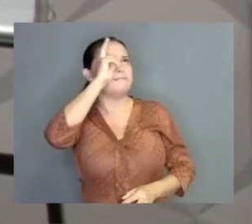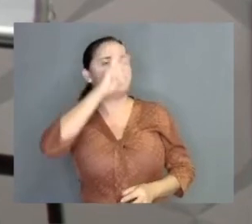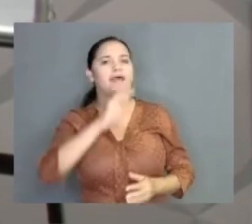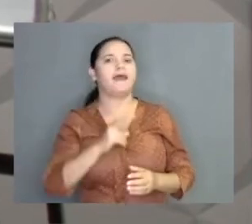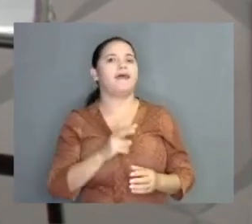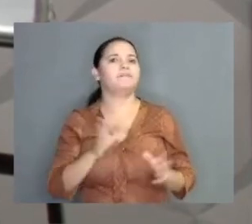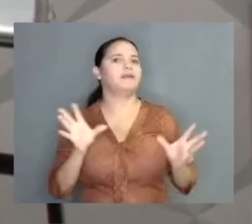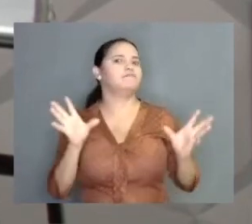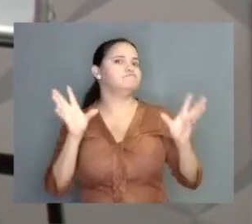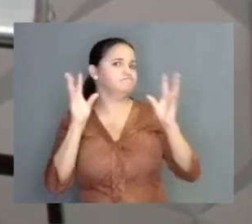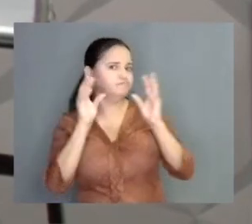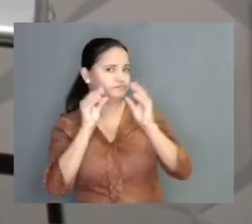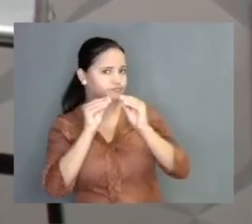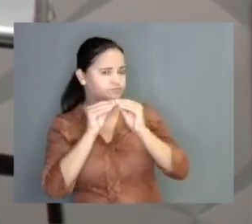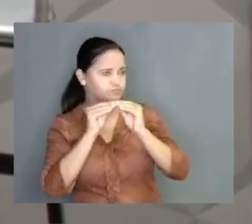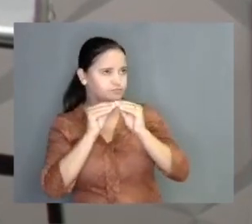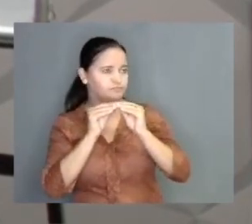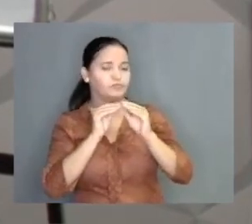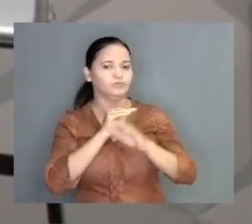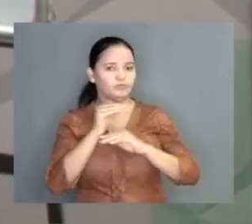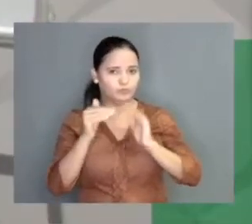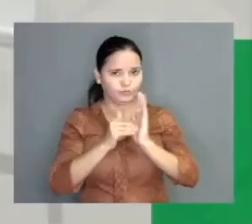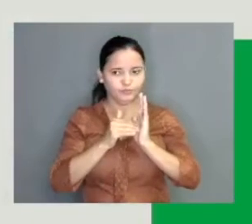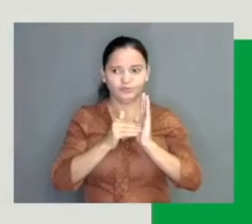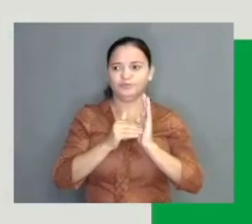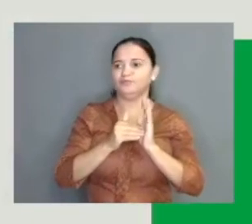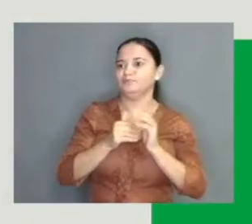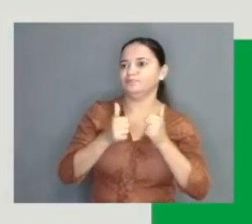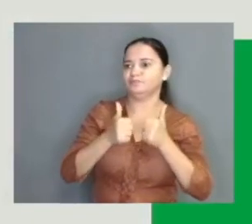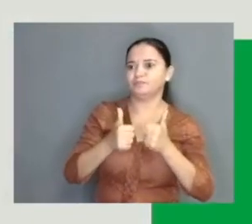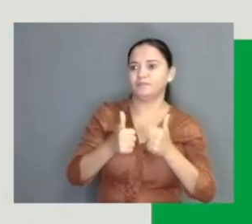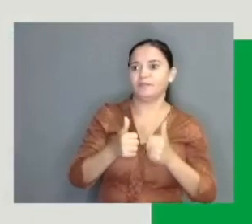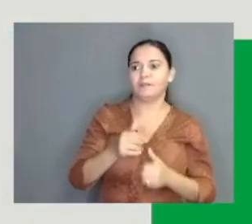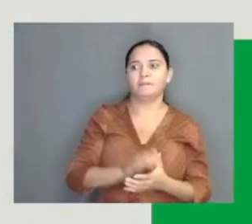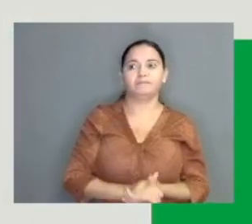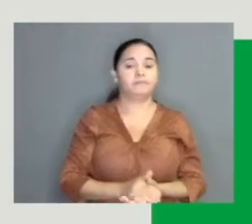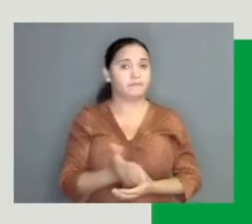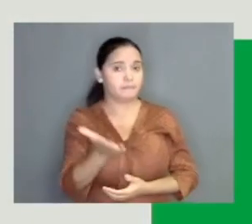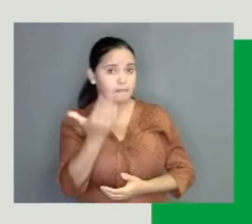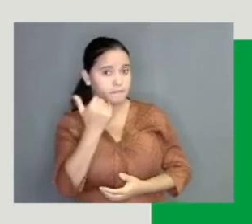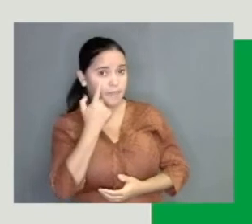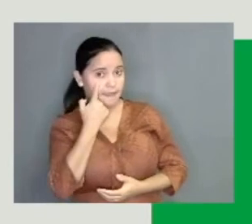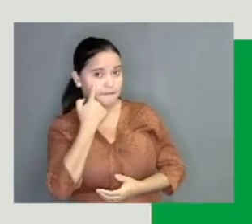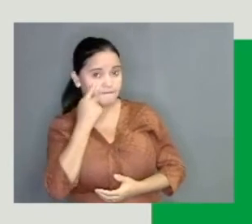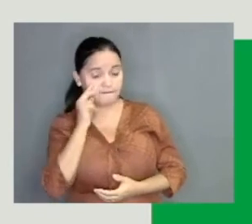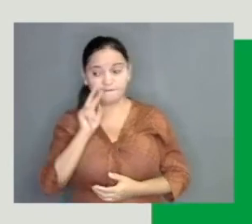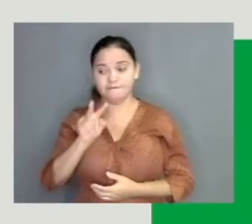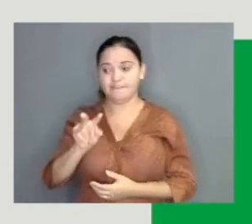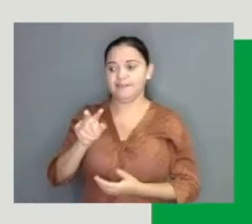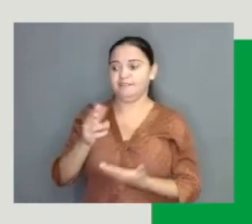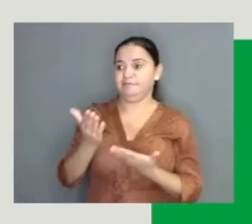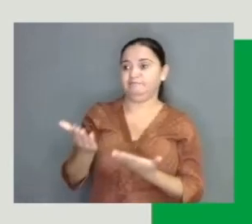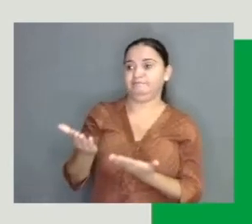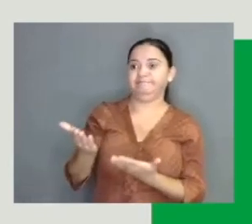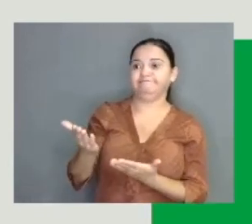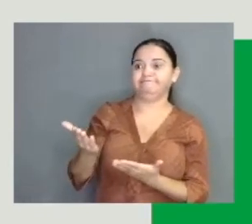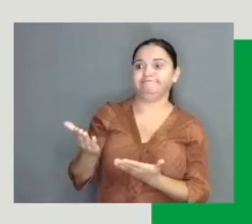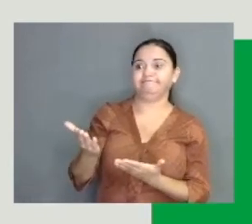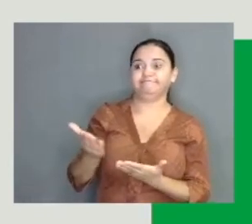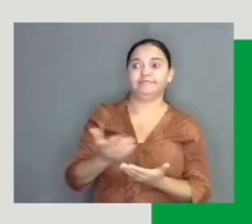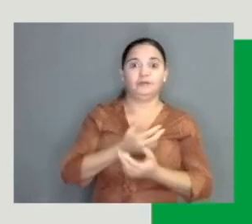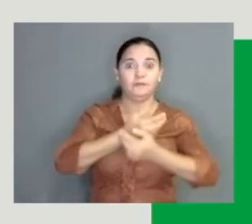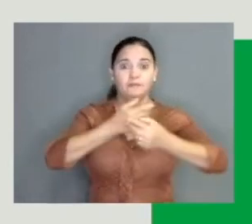o fechamento. Então, ó, pega a visão, tá certo? Pega essa visão. Elementos da